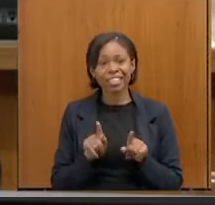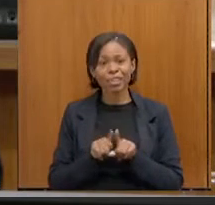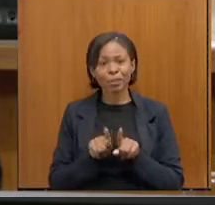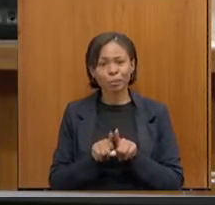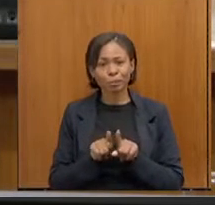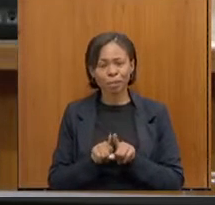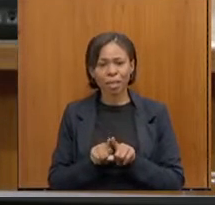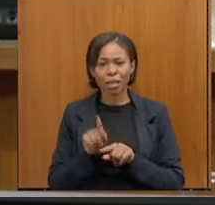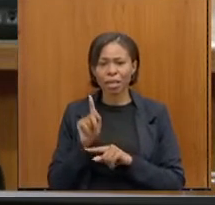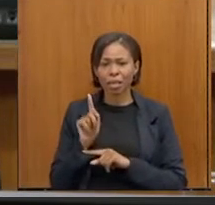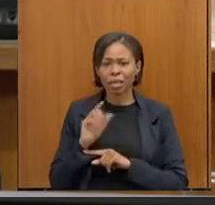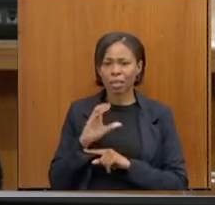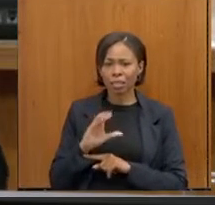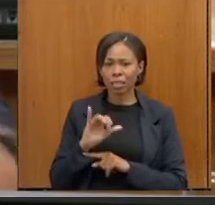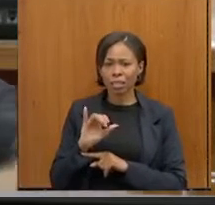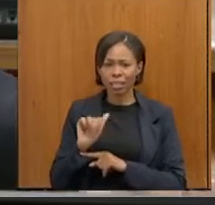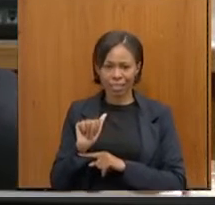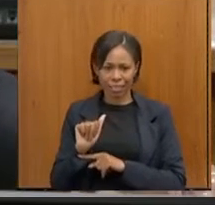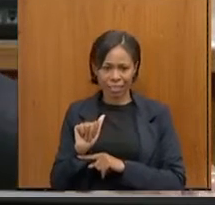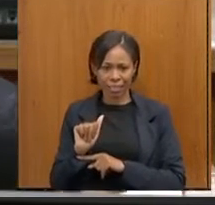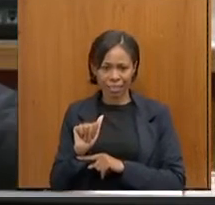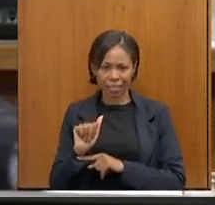onde estão se estão 50x